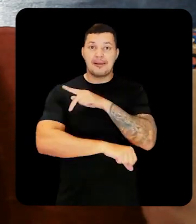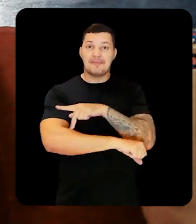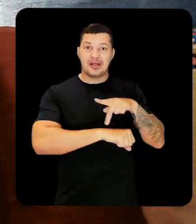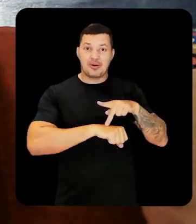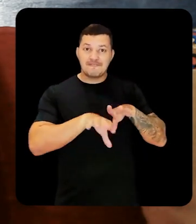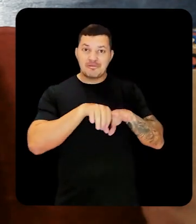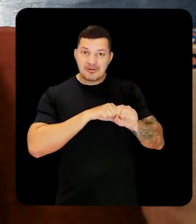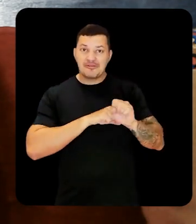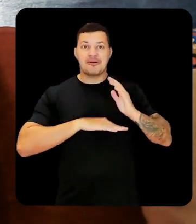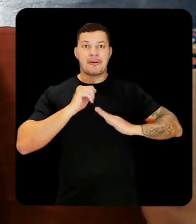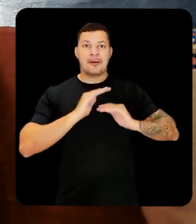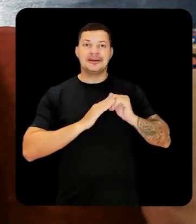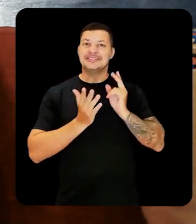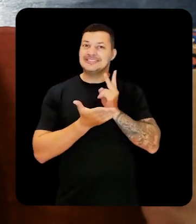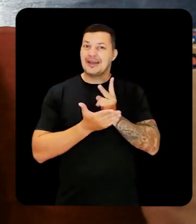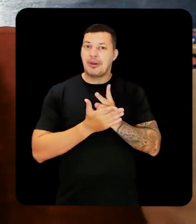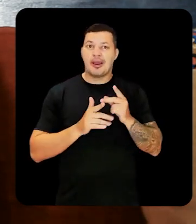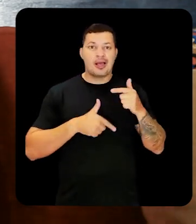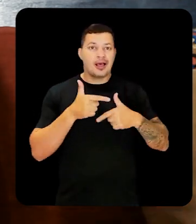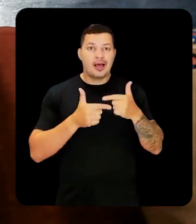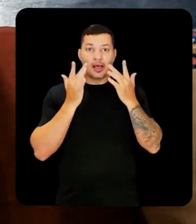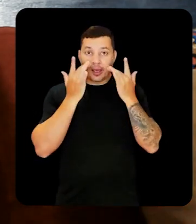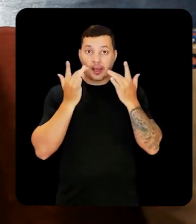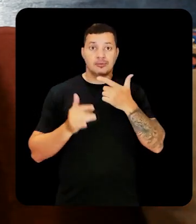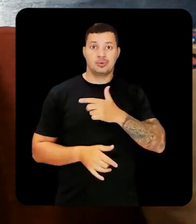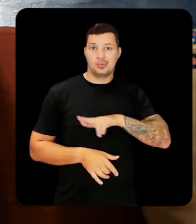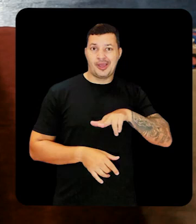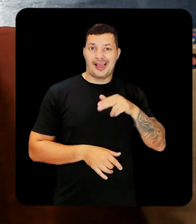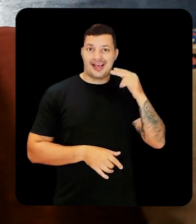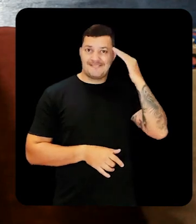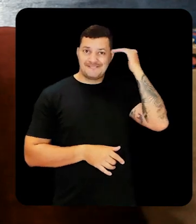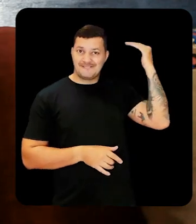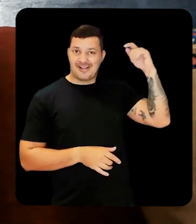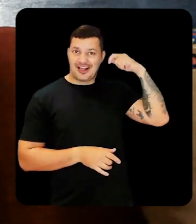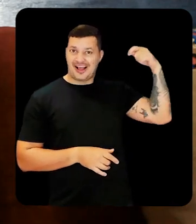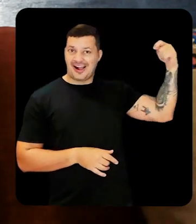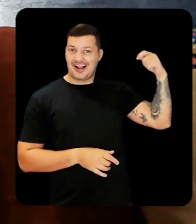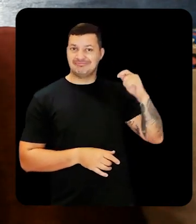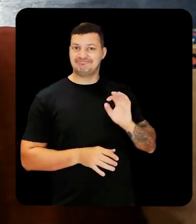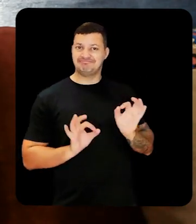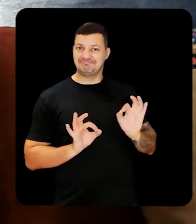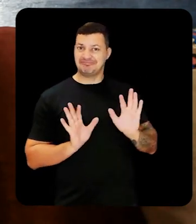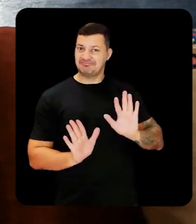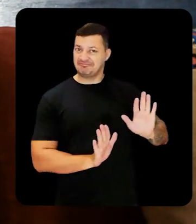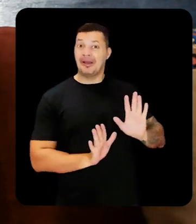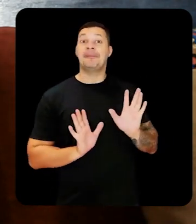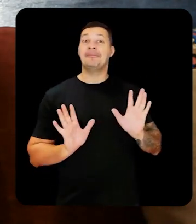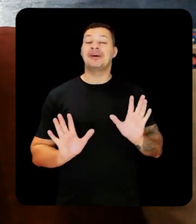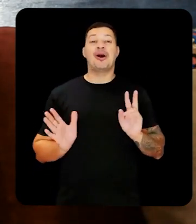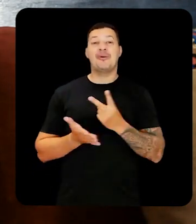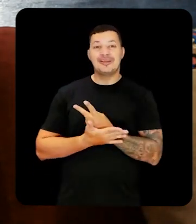ela é pedagoga, ela sempre mexeu com teatro. Ela não é uma atriz profissional, não seguiu profissionalmente nada em relação a teatro